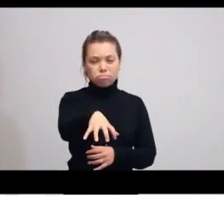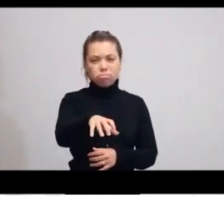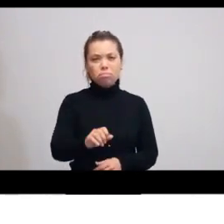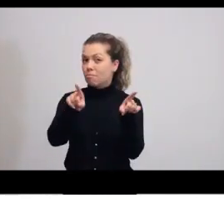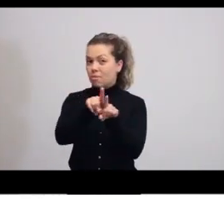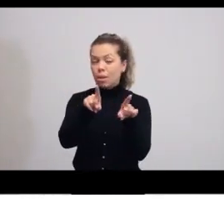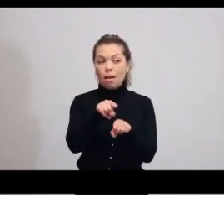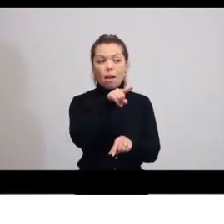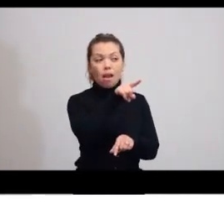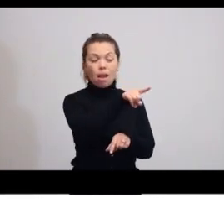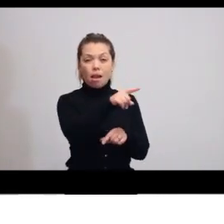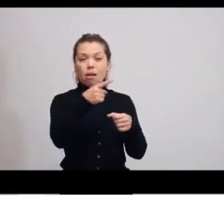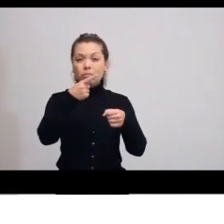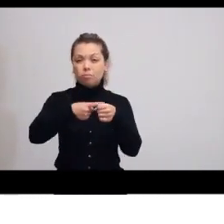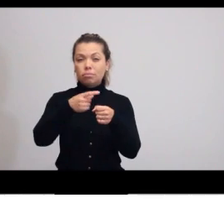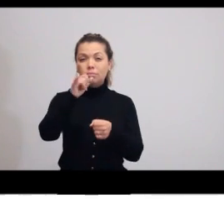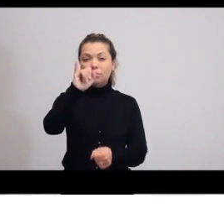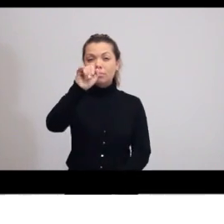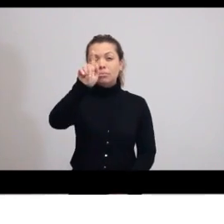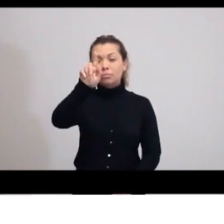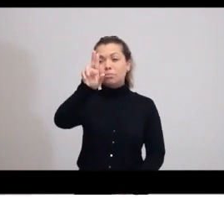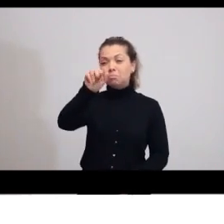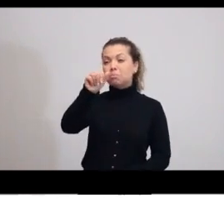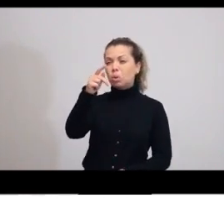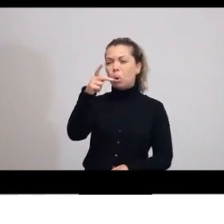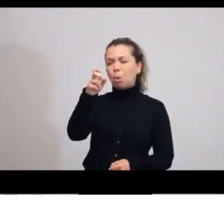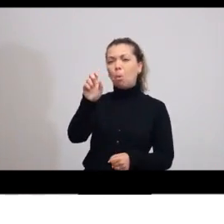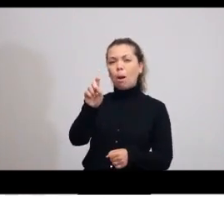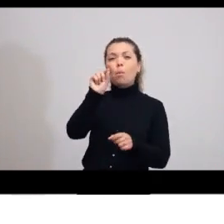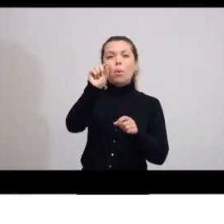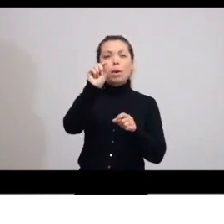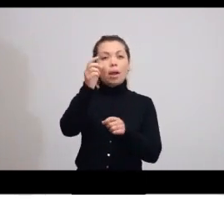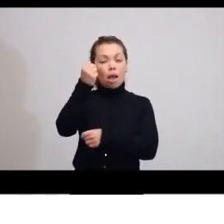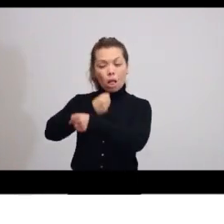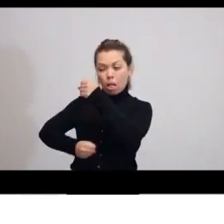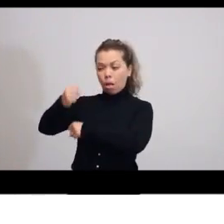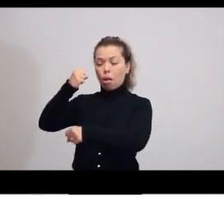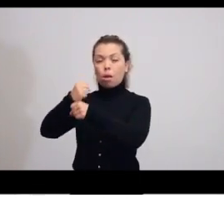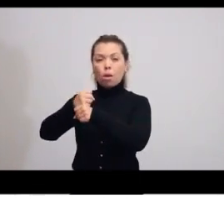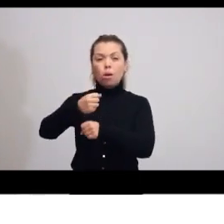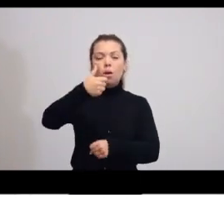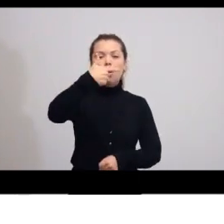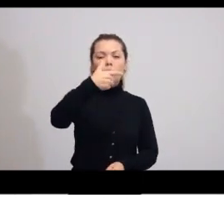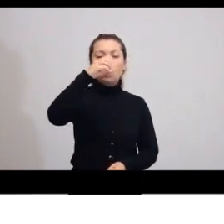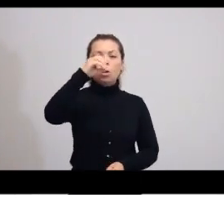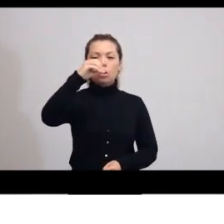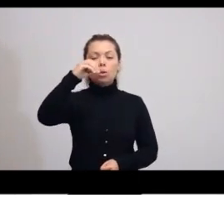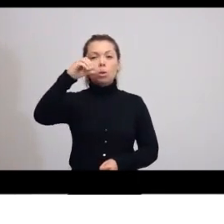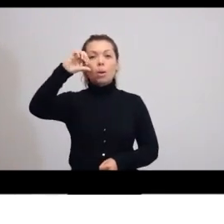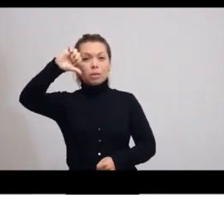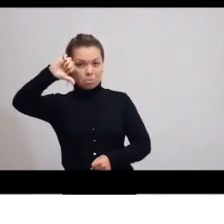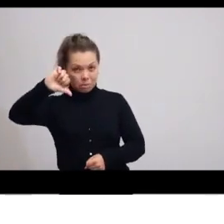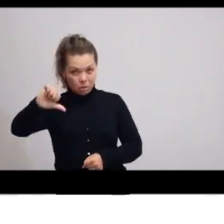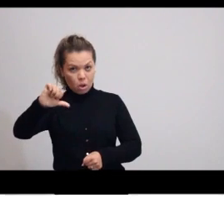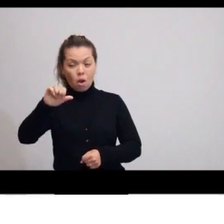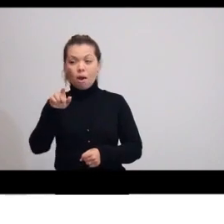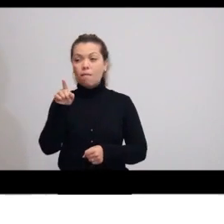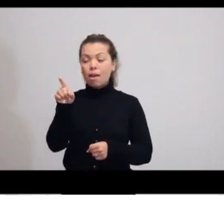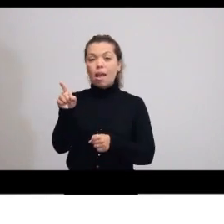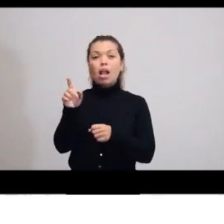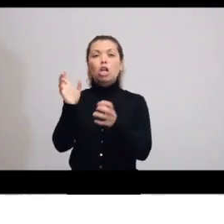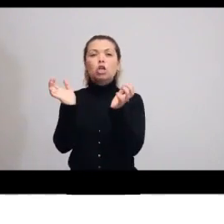O turismo de veraneio, buscando terrenos de baixo custo na Ilha Comprida e depois na Praia da Jureia, mesmo que promovendo